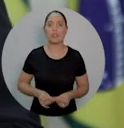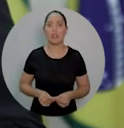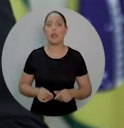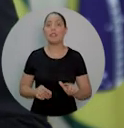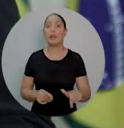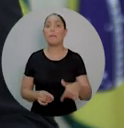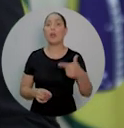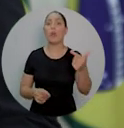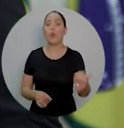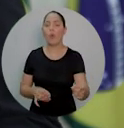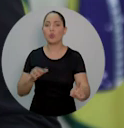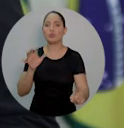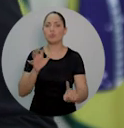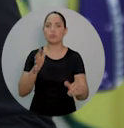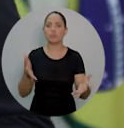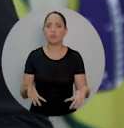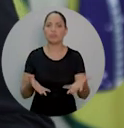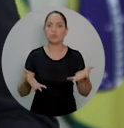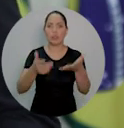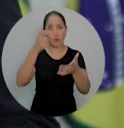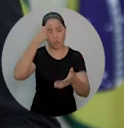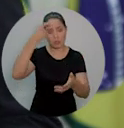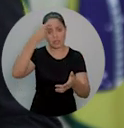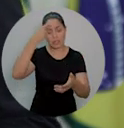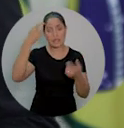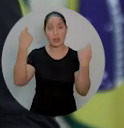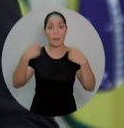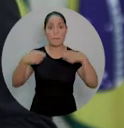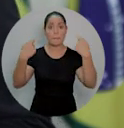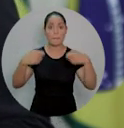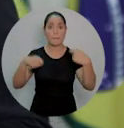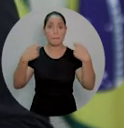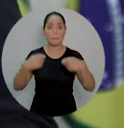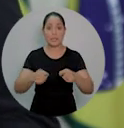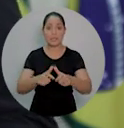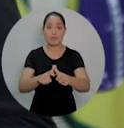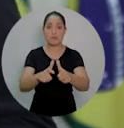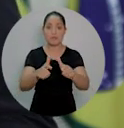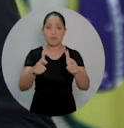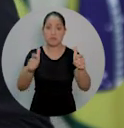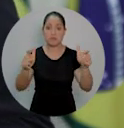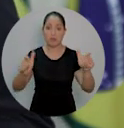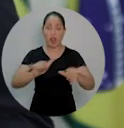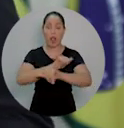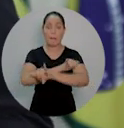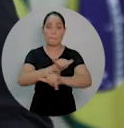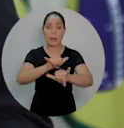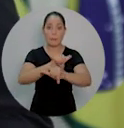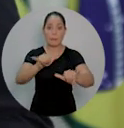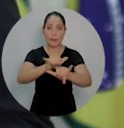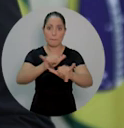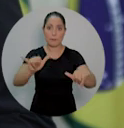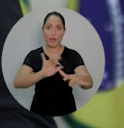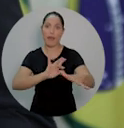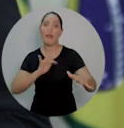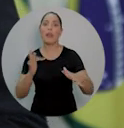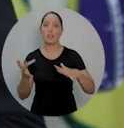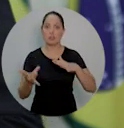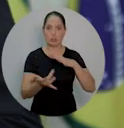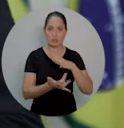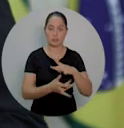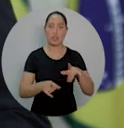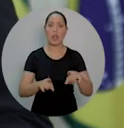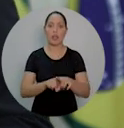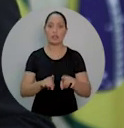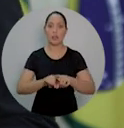previstas. Outra forma de incentivar tal conscientização seria promover maior inserção das campanhas publicitárias nas redes